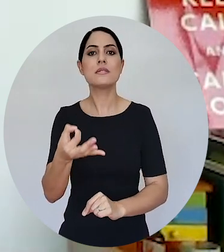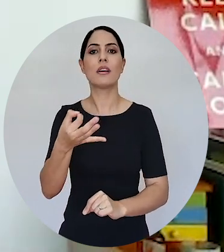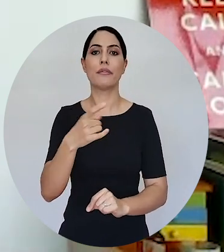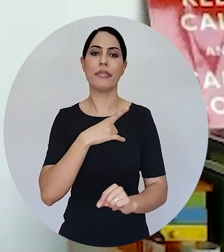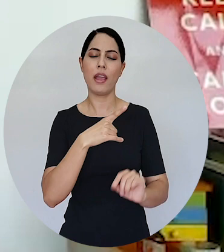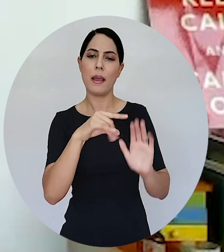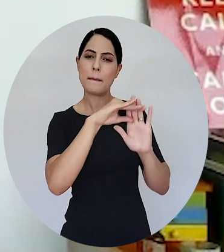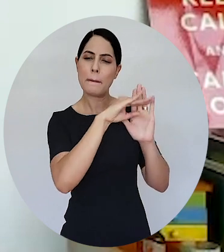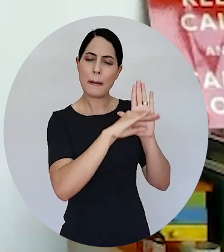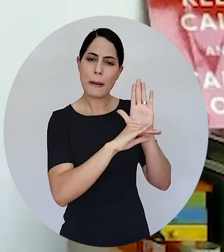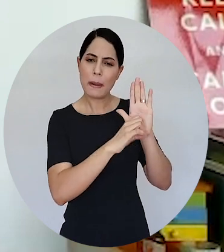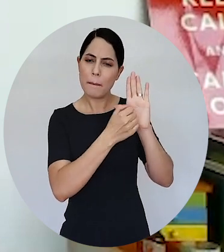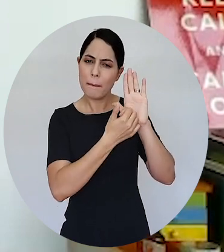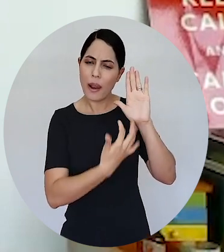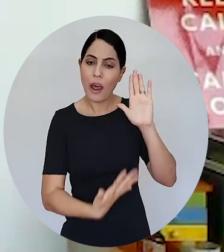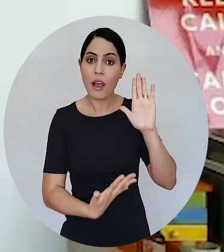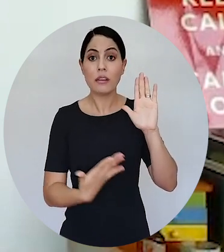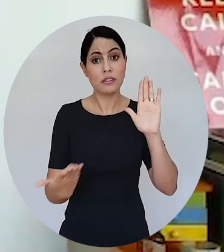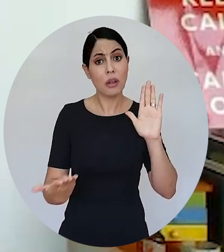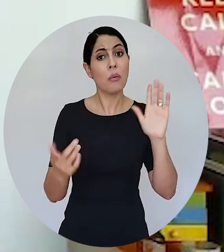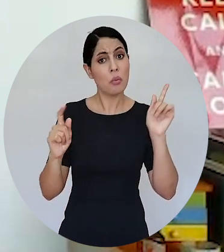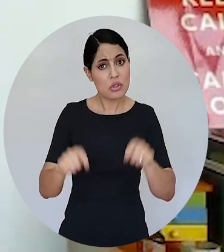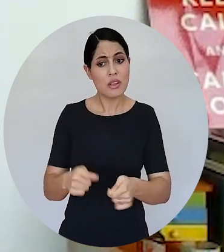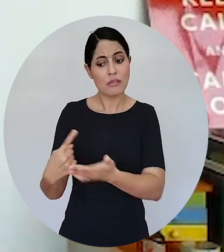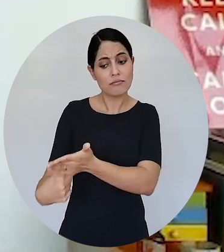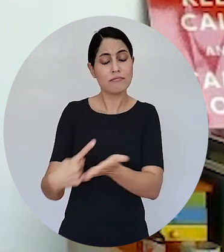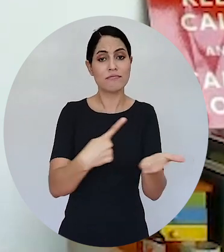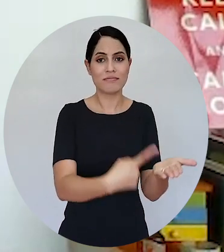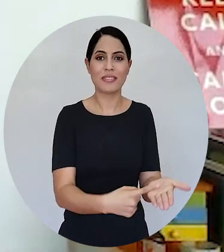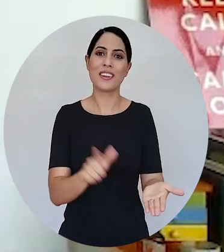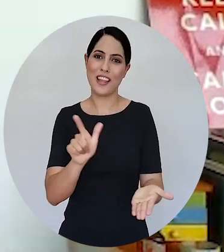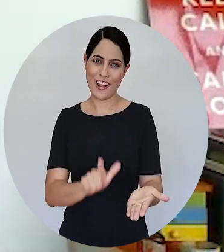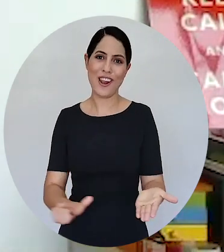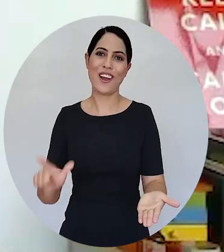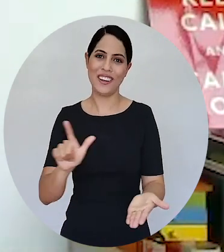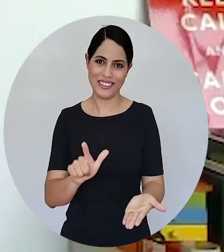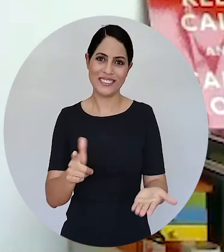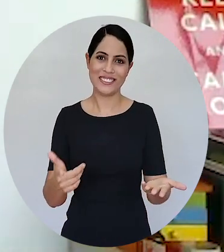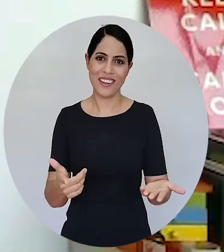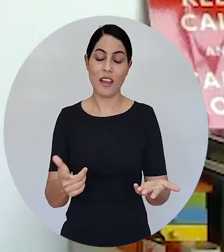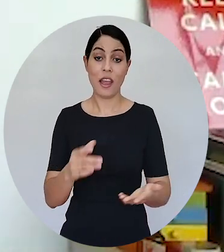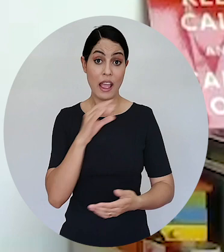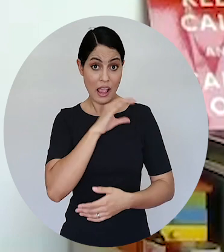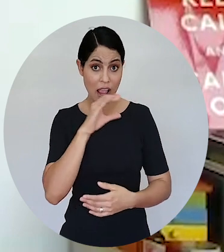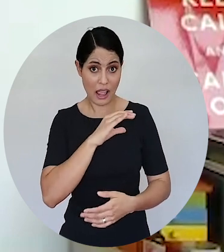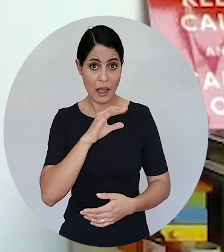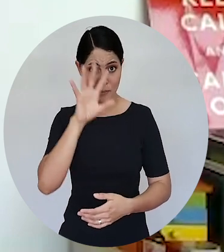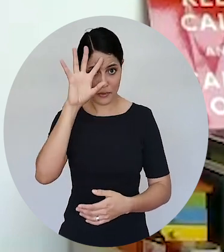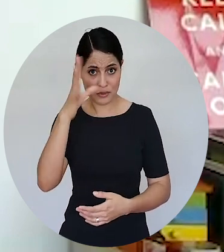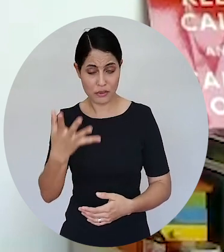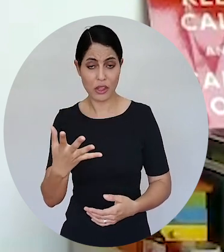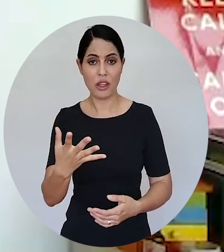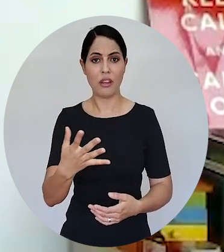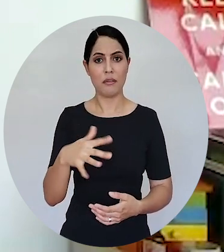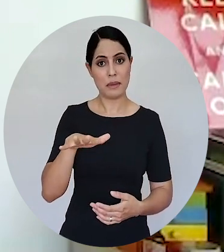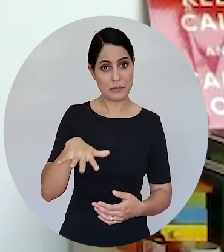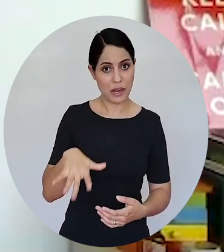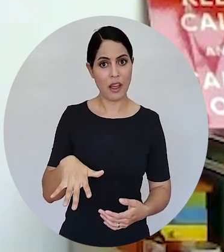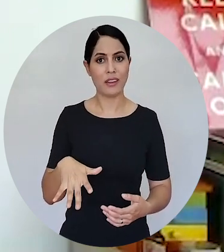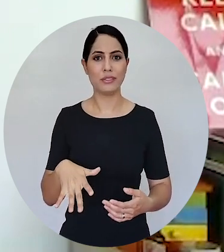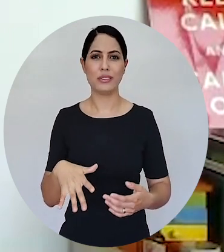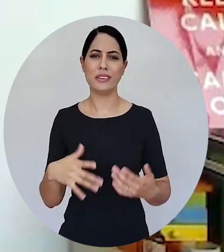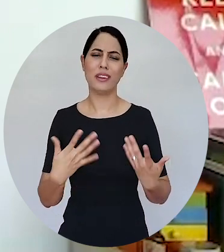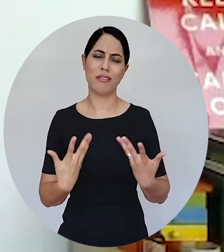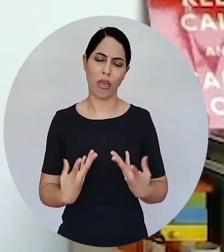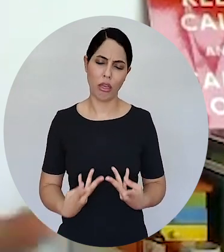opção dentro do seu cardápio que eles oferecem para o cliente, né? E, claro, uma das opções mais céleres, com menos custo